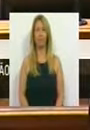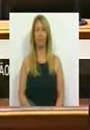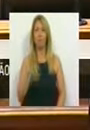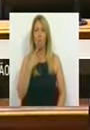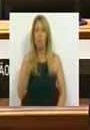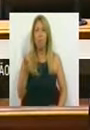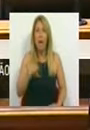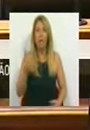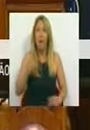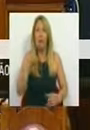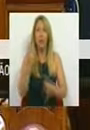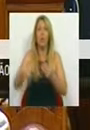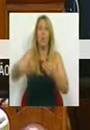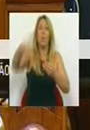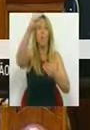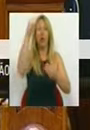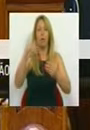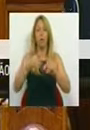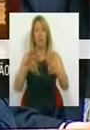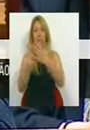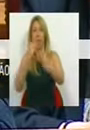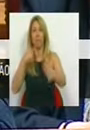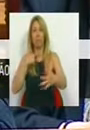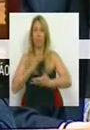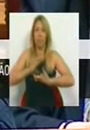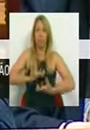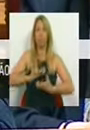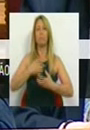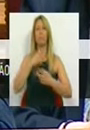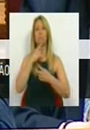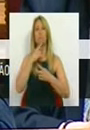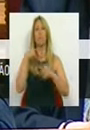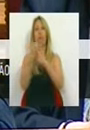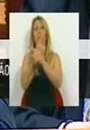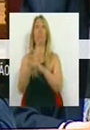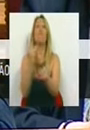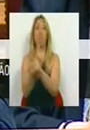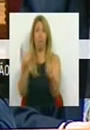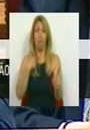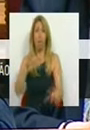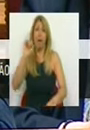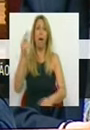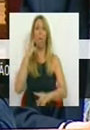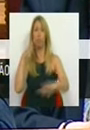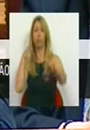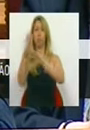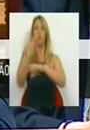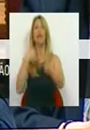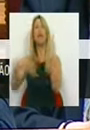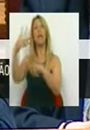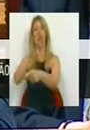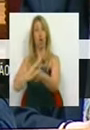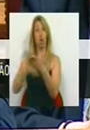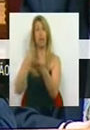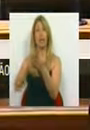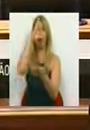comentários de natureza formal, até porque por simpatia dirigiria mais depressa a crítica ao Sr. Secretário de Estado, porque está aqui mais perto de nós, e até criticar